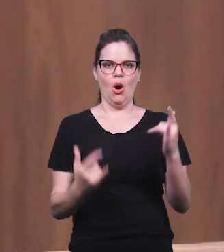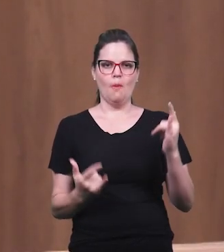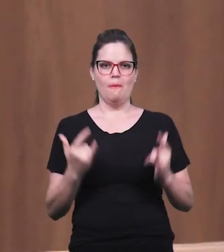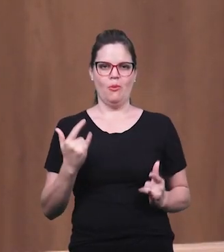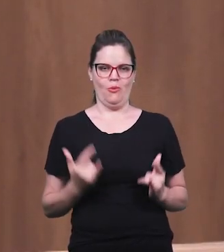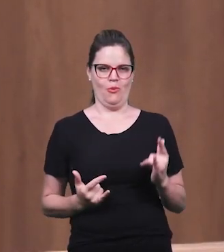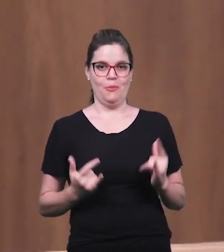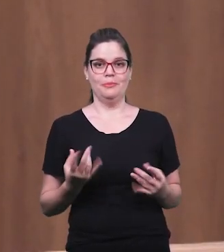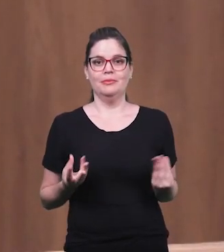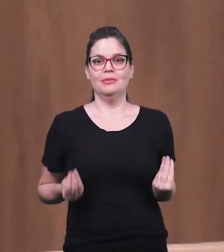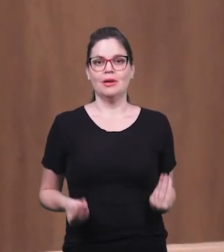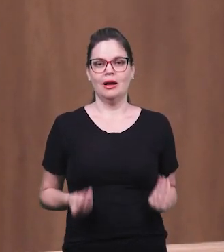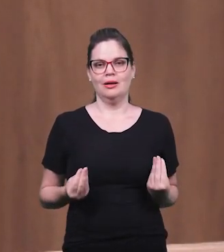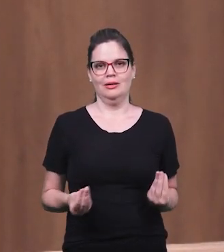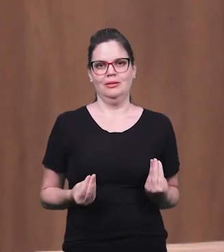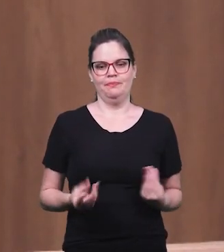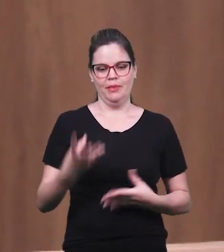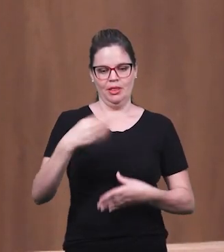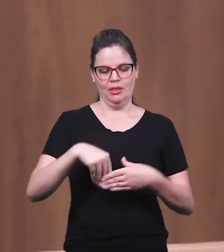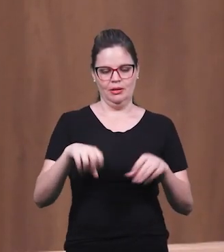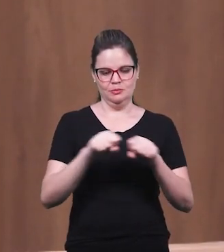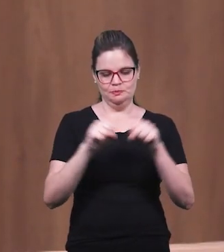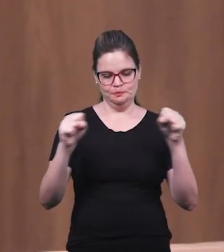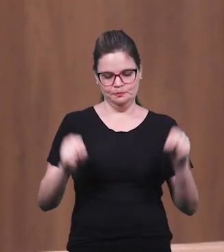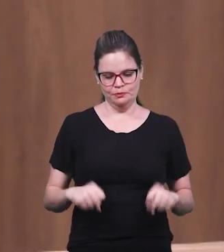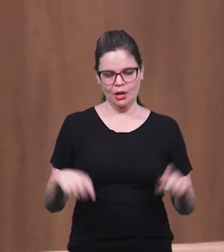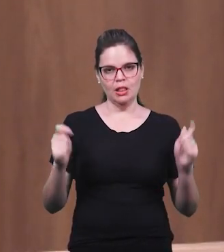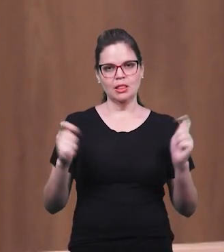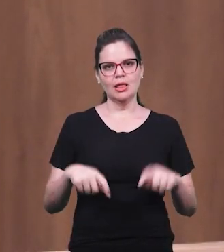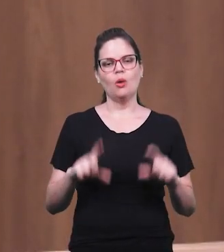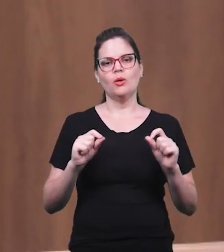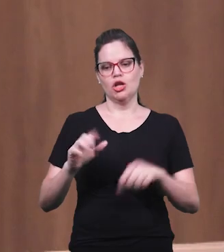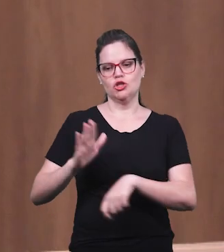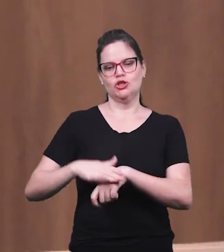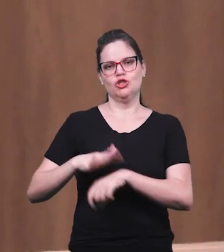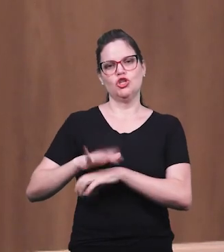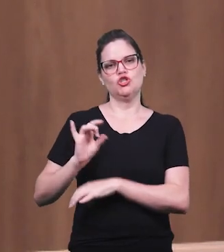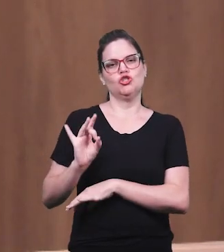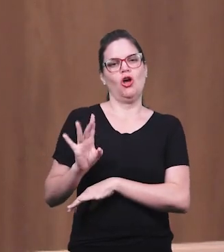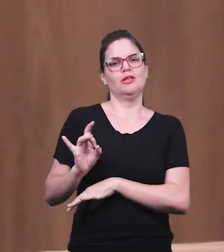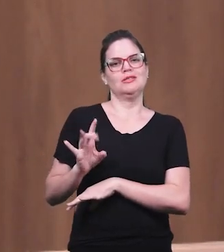para que esses sistemas tenham funcionalidades de autonomia, né?